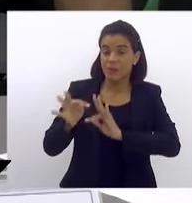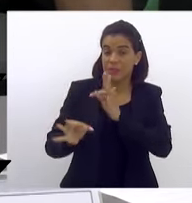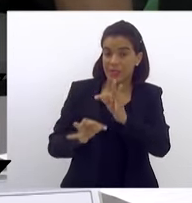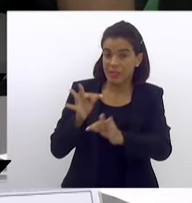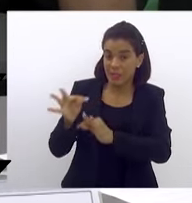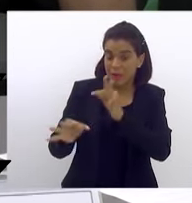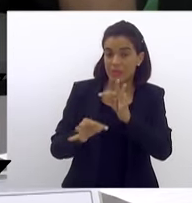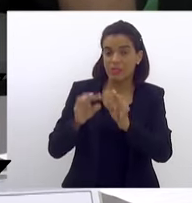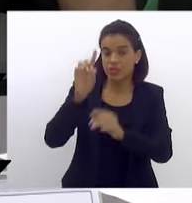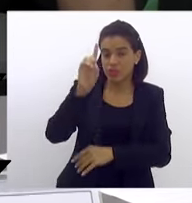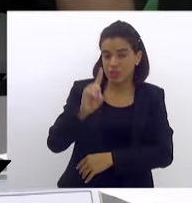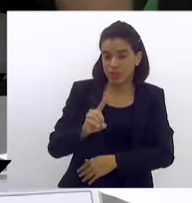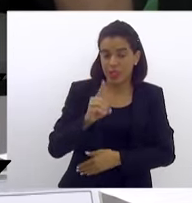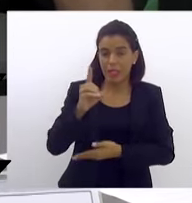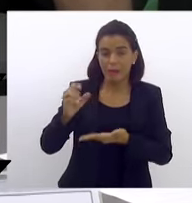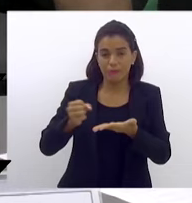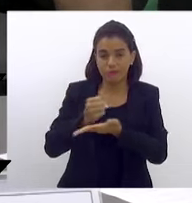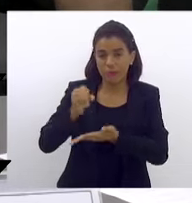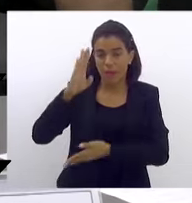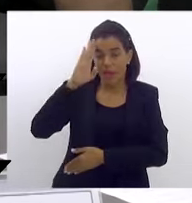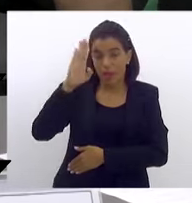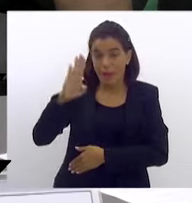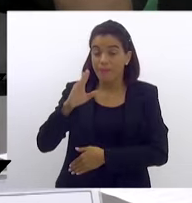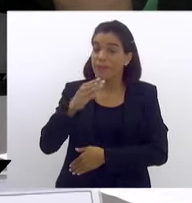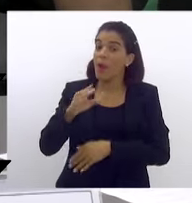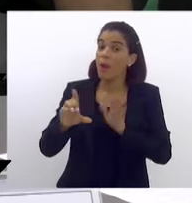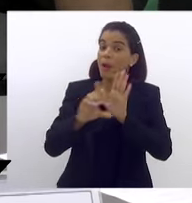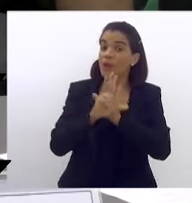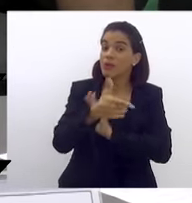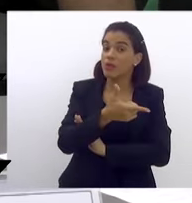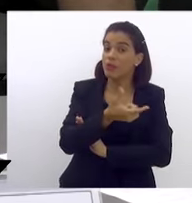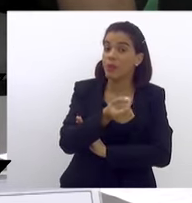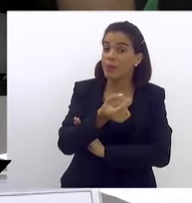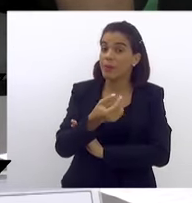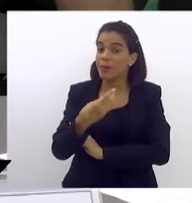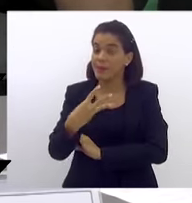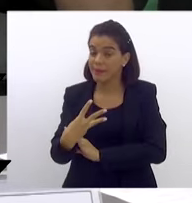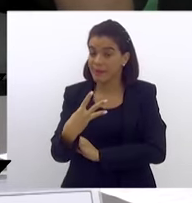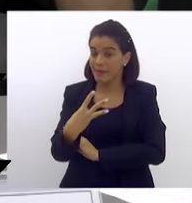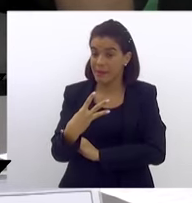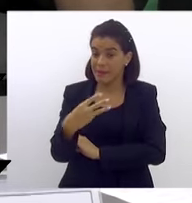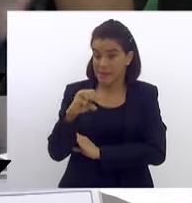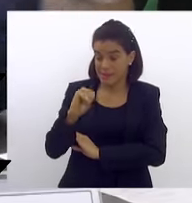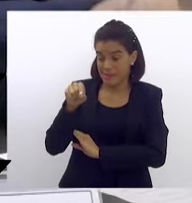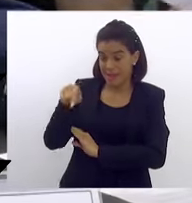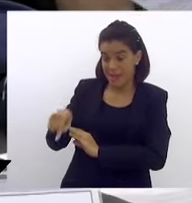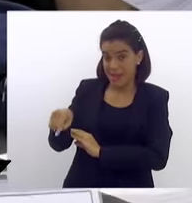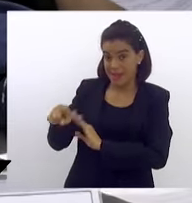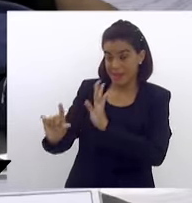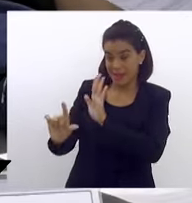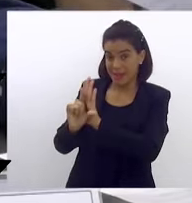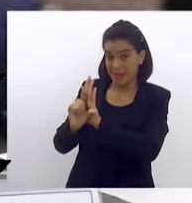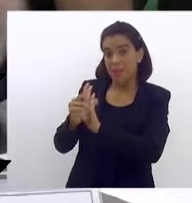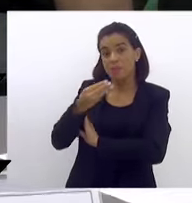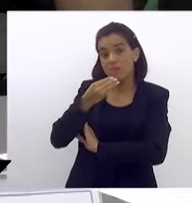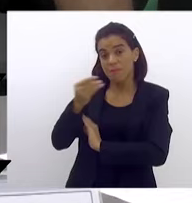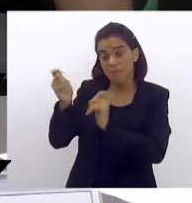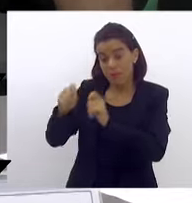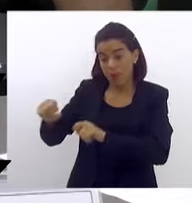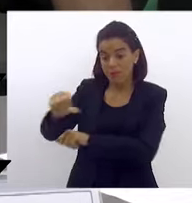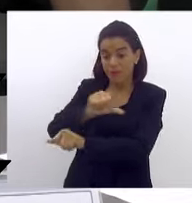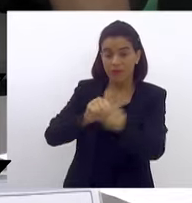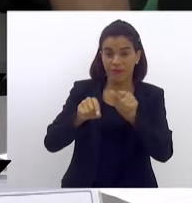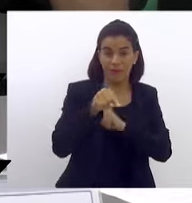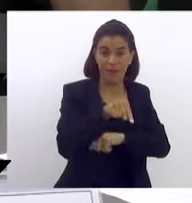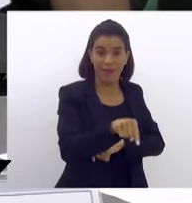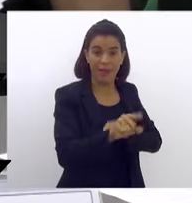direitos fundamentais Ora lá 2003 se essa não deveria modificar aquela fiz